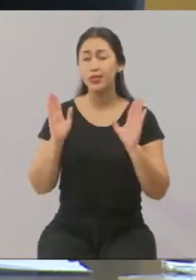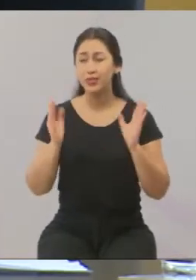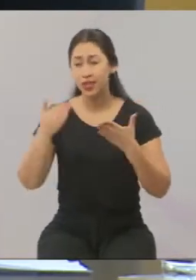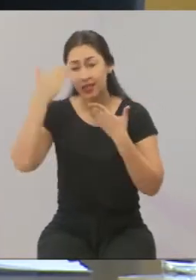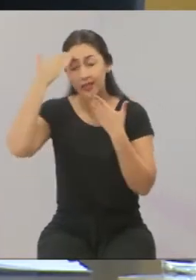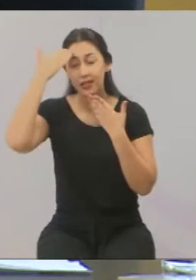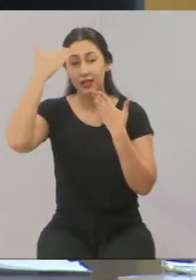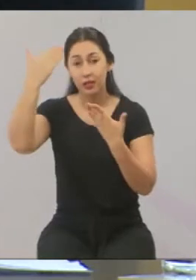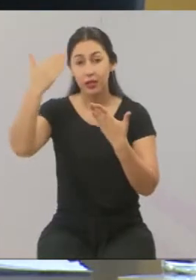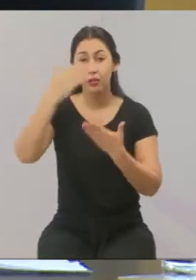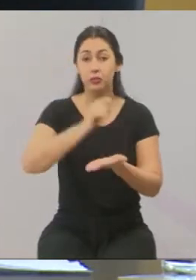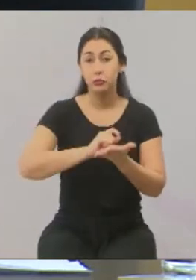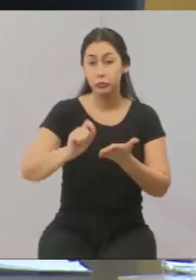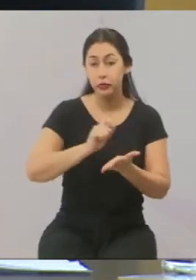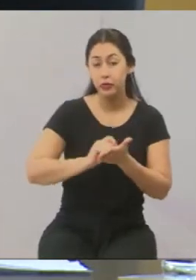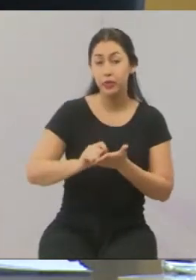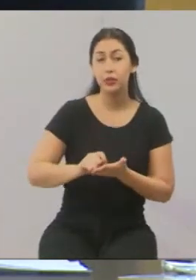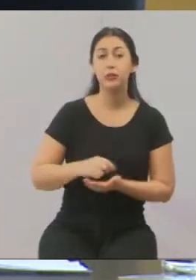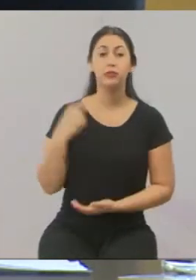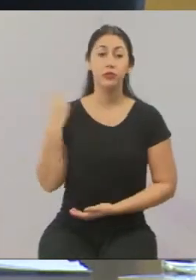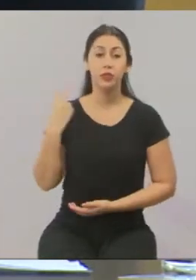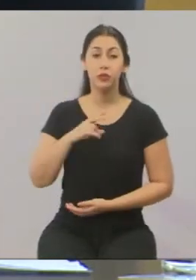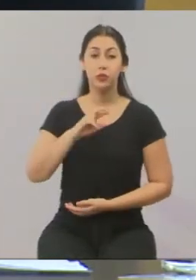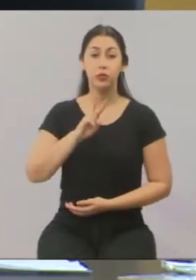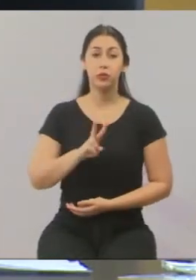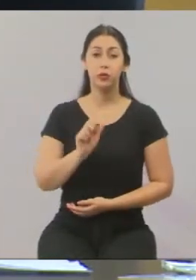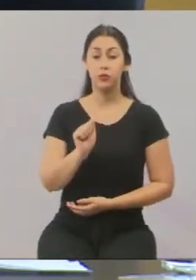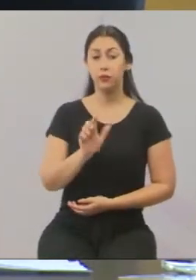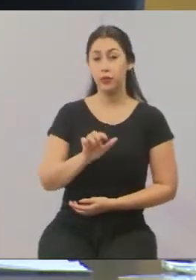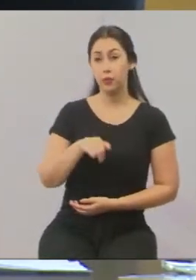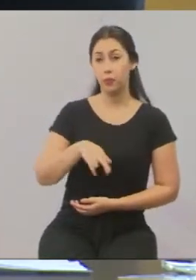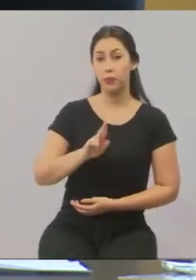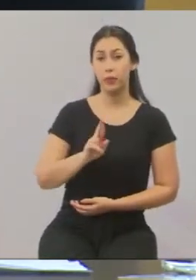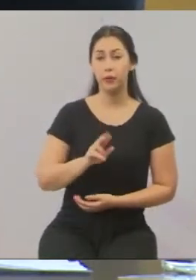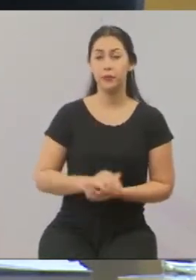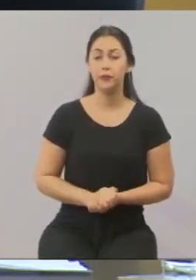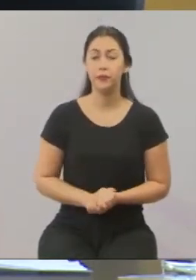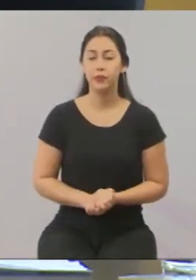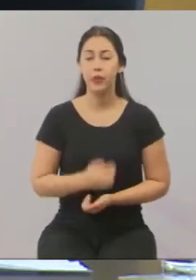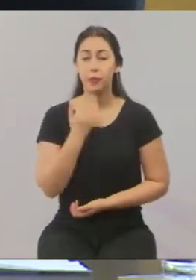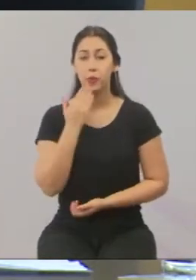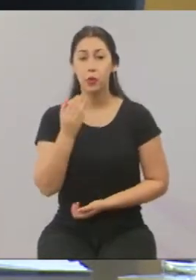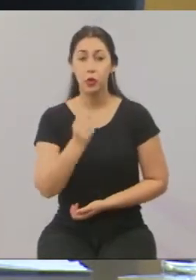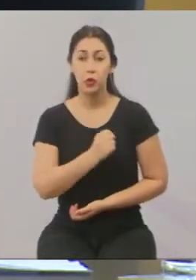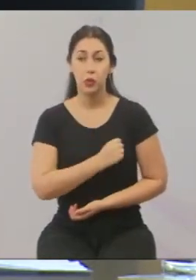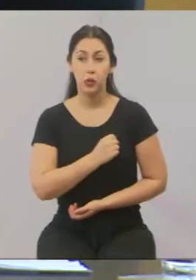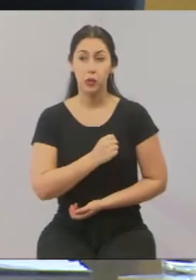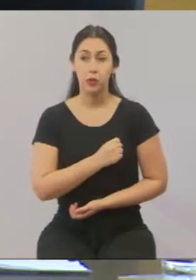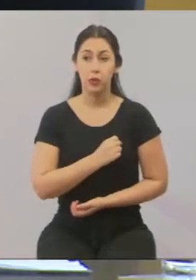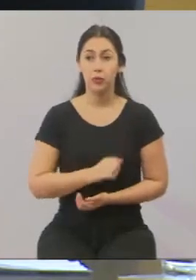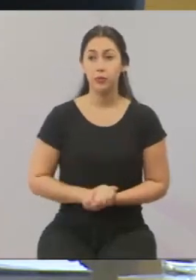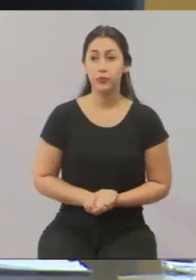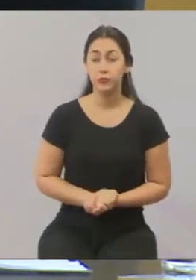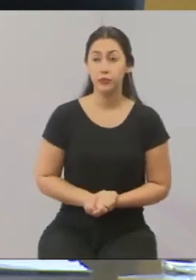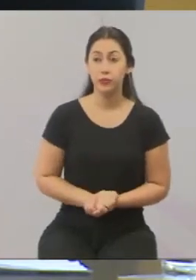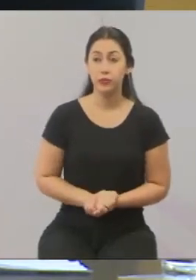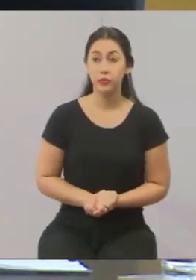pela atenção dispensada, subscrevemos. Vereador Valmir Parque do Meia Lua. Requerimento número